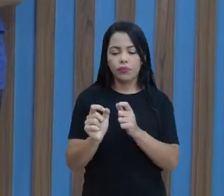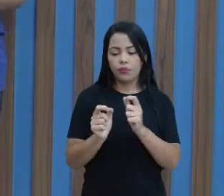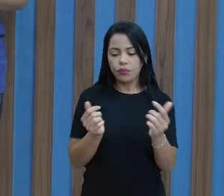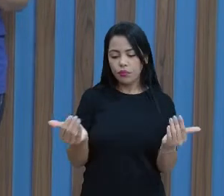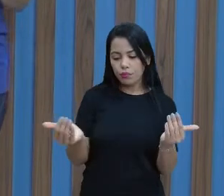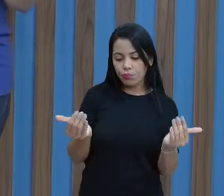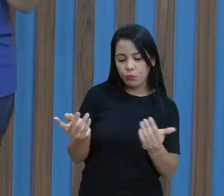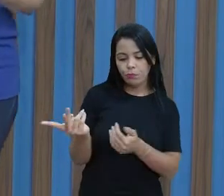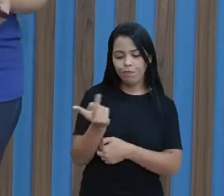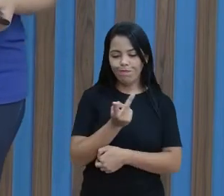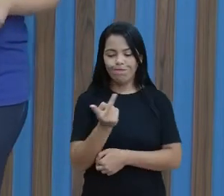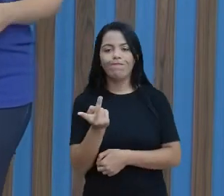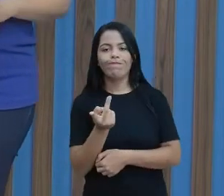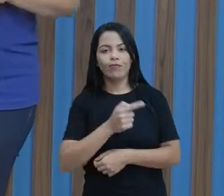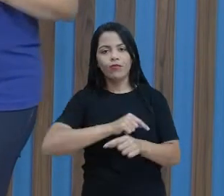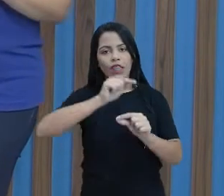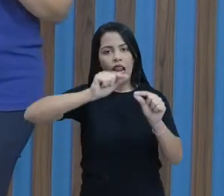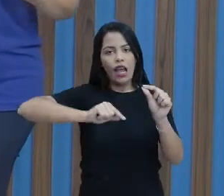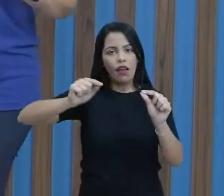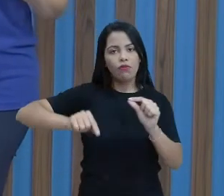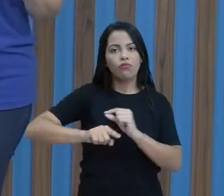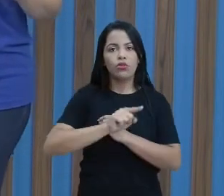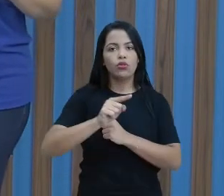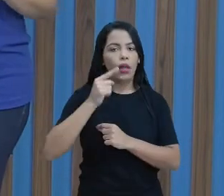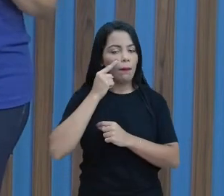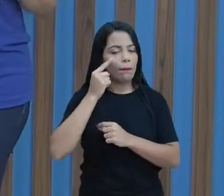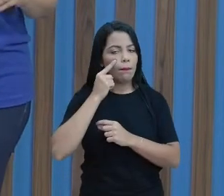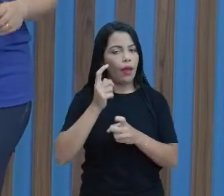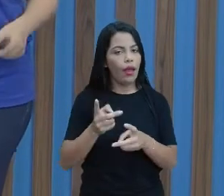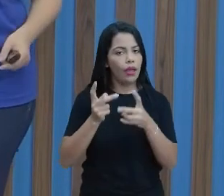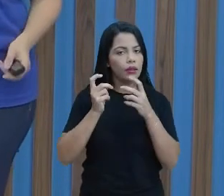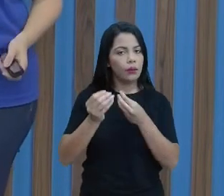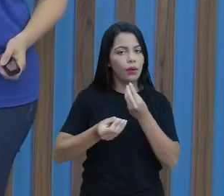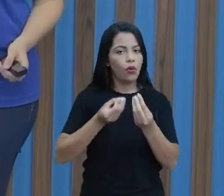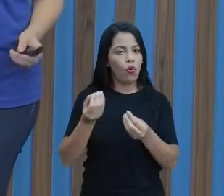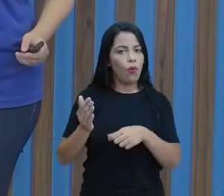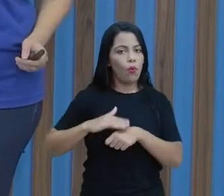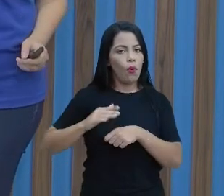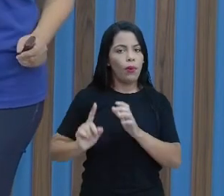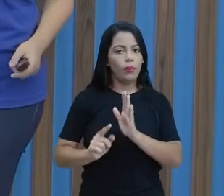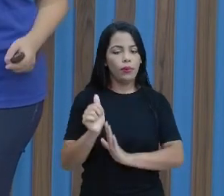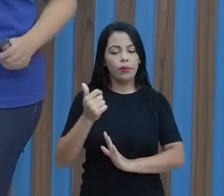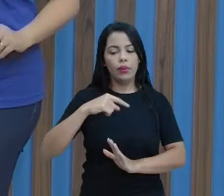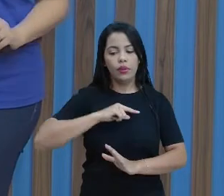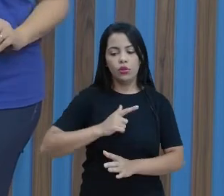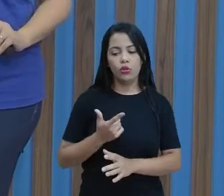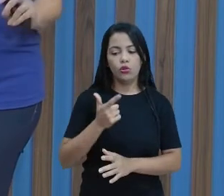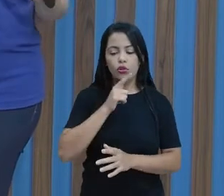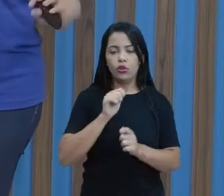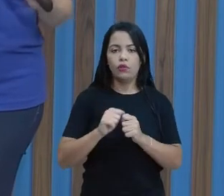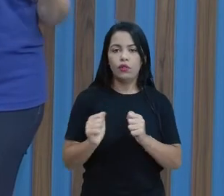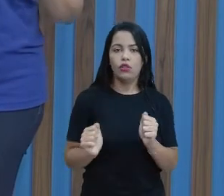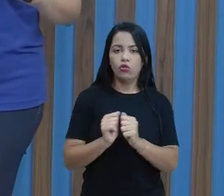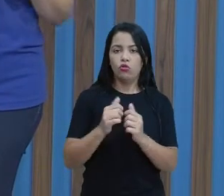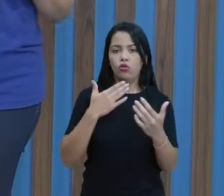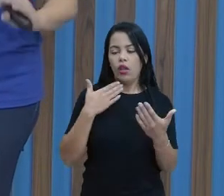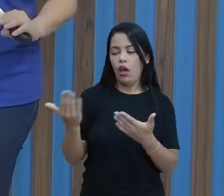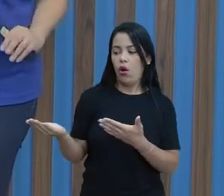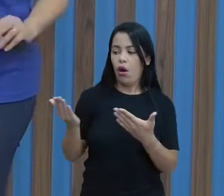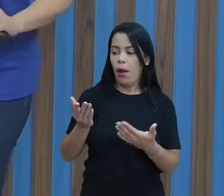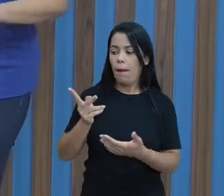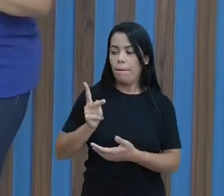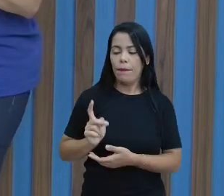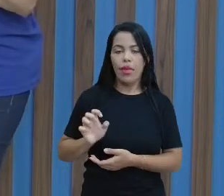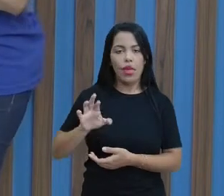para vocês perceberem como esse primeiro momento a gente construiu junto. Eu vou passar rapidinho aqui para o professor Pedro fazer as considerações